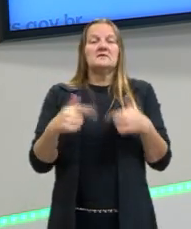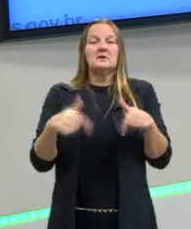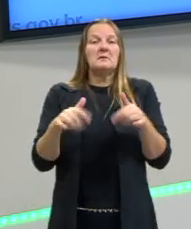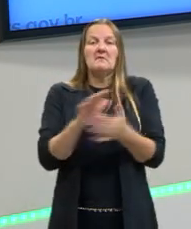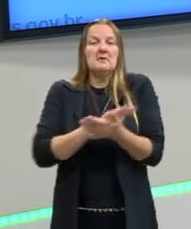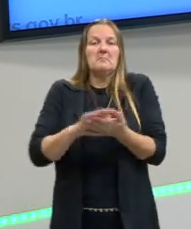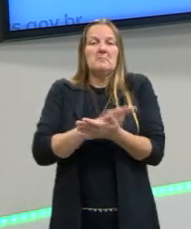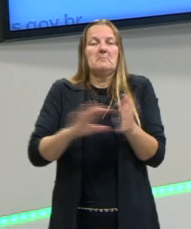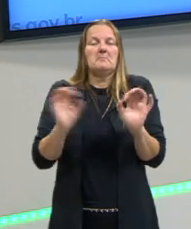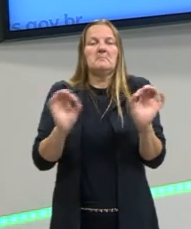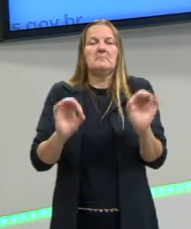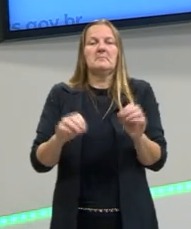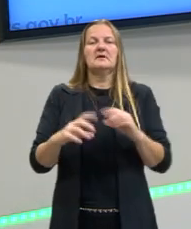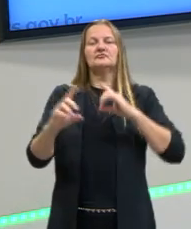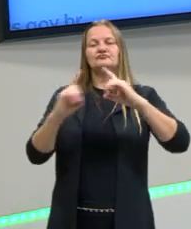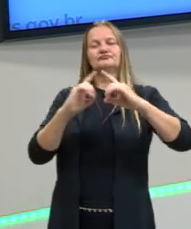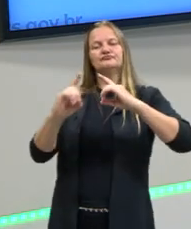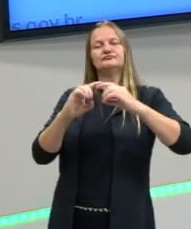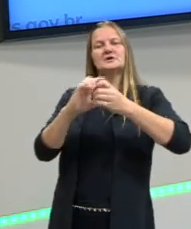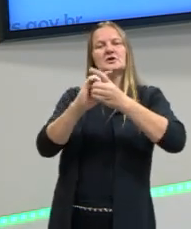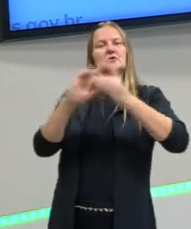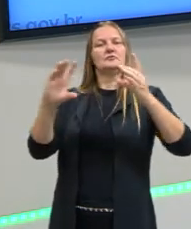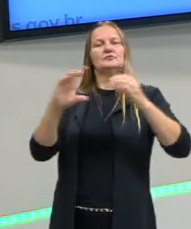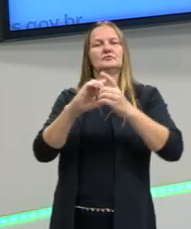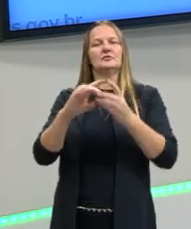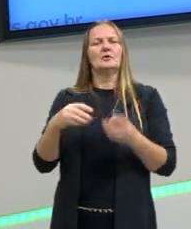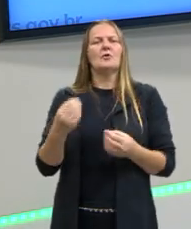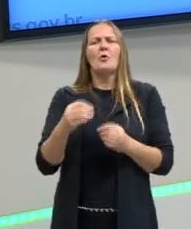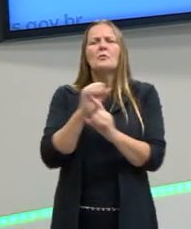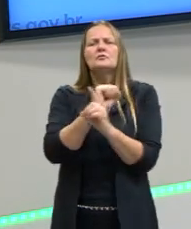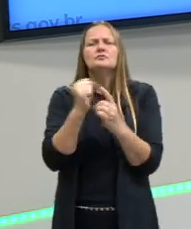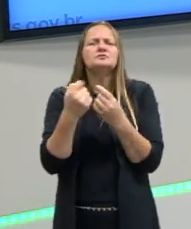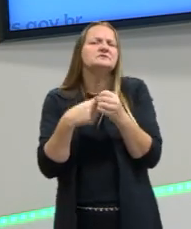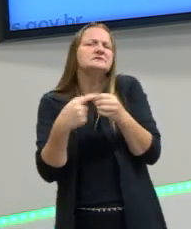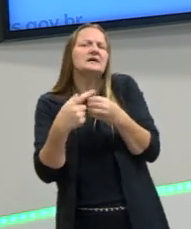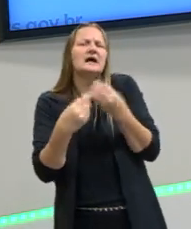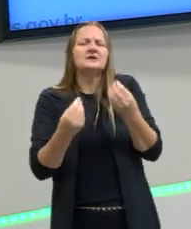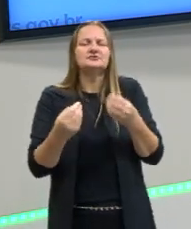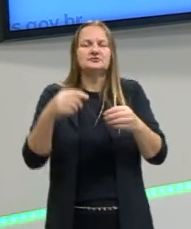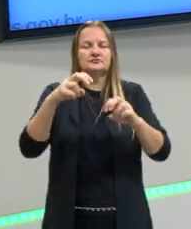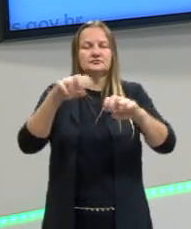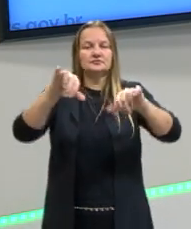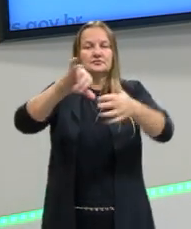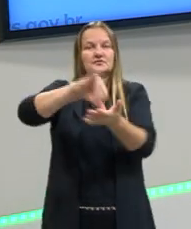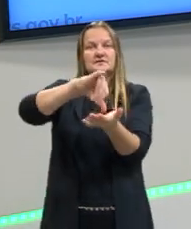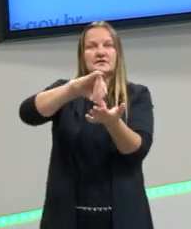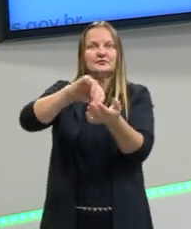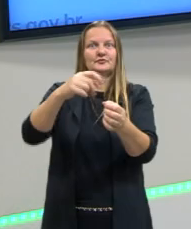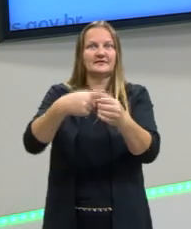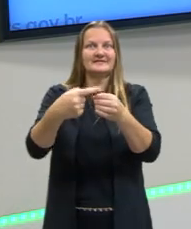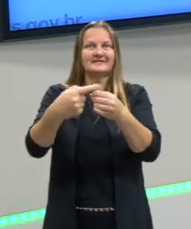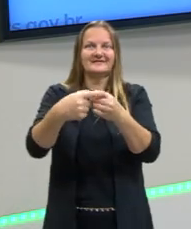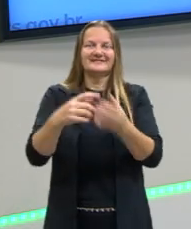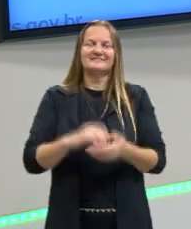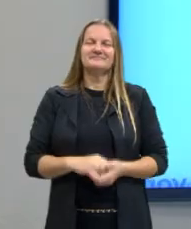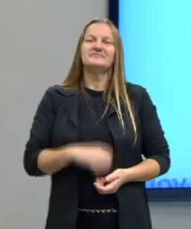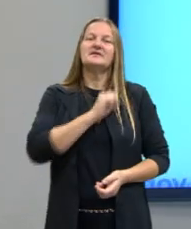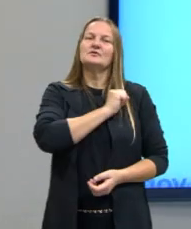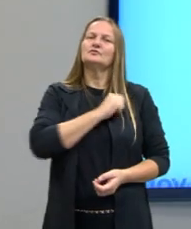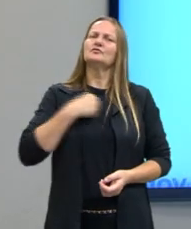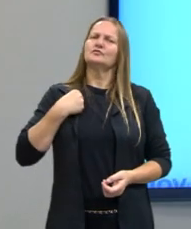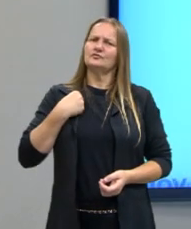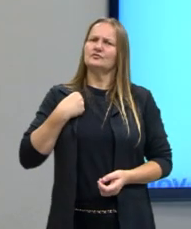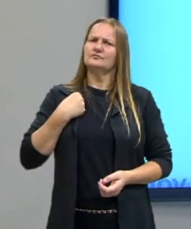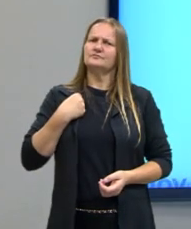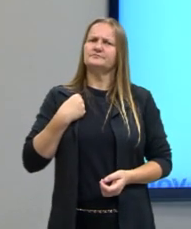agora discutirem democracia discutir os rumos da cidade em praça pública e o Sócrates